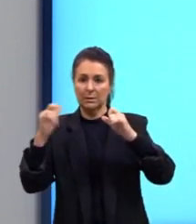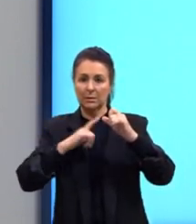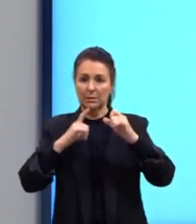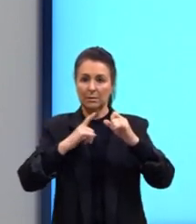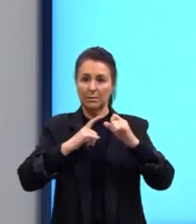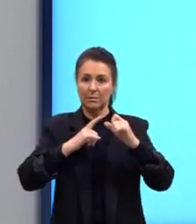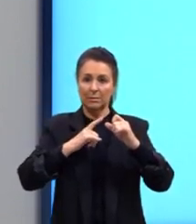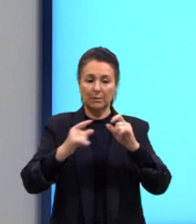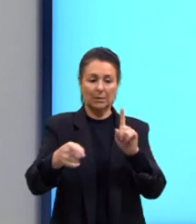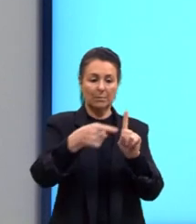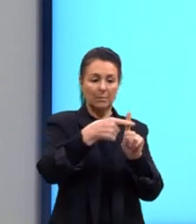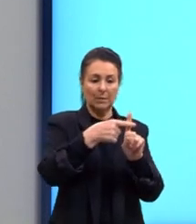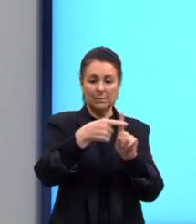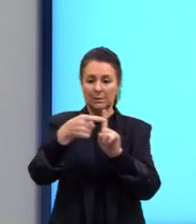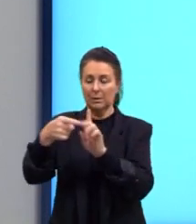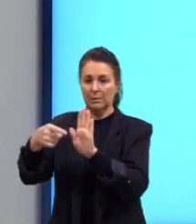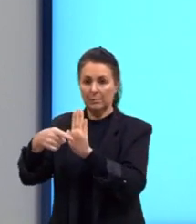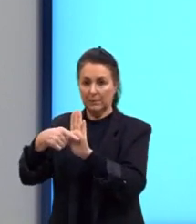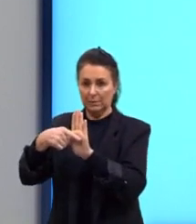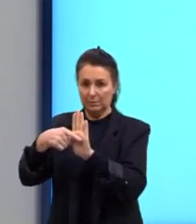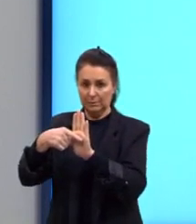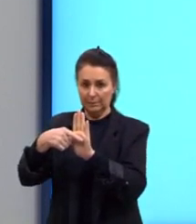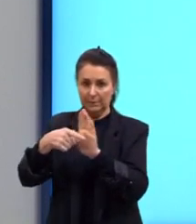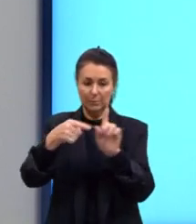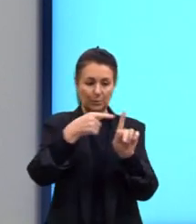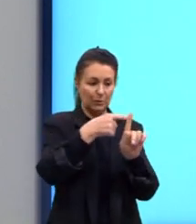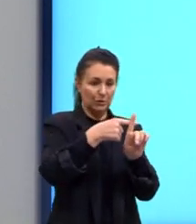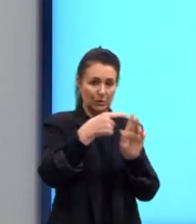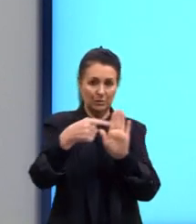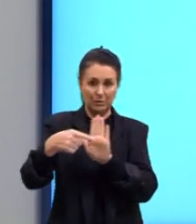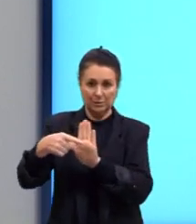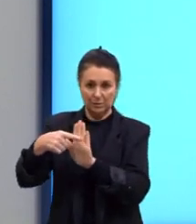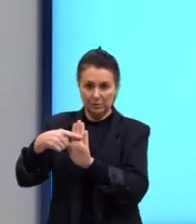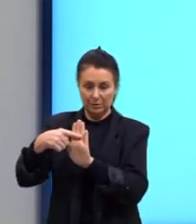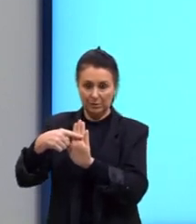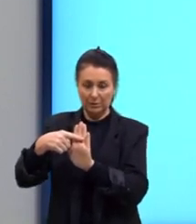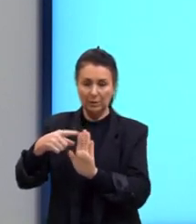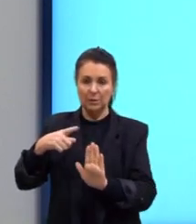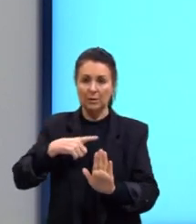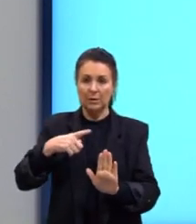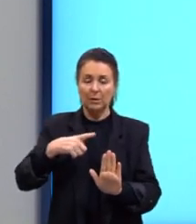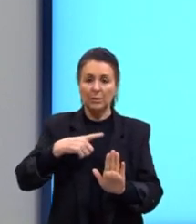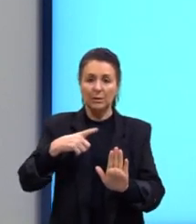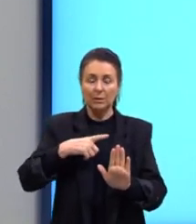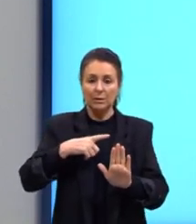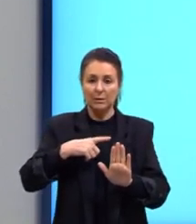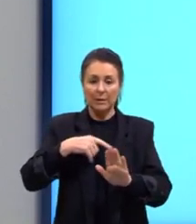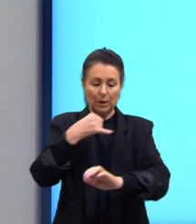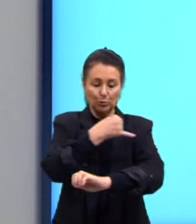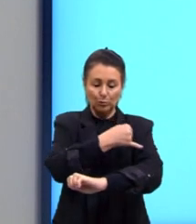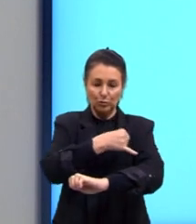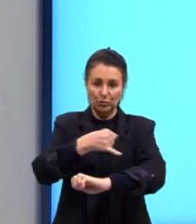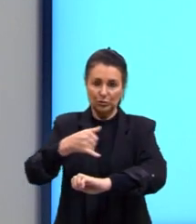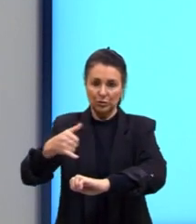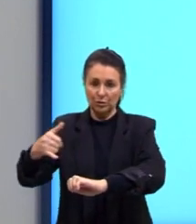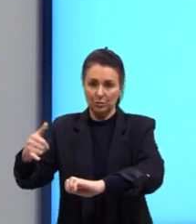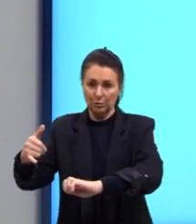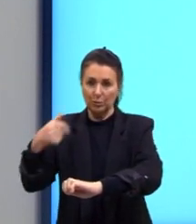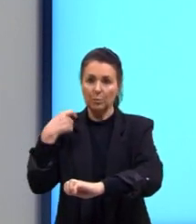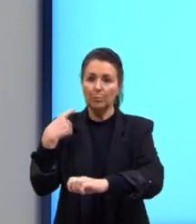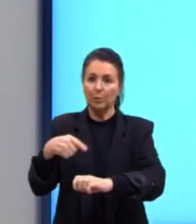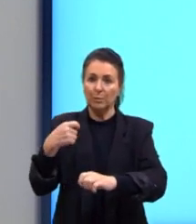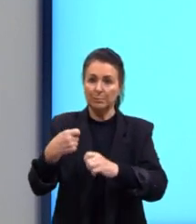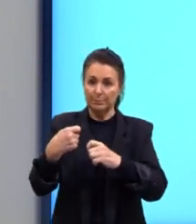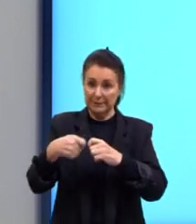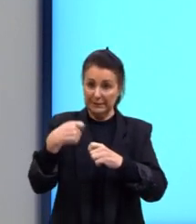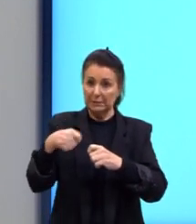ter um mais um menos um polo positivo um pau negativo eu vou ter um gerador elétrico até porque eu preciso